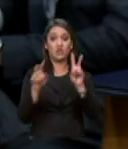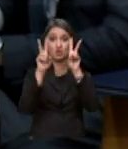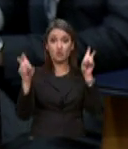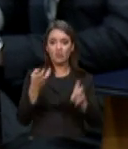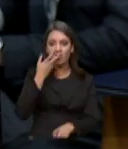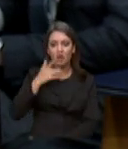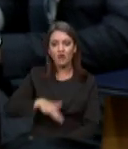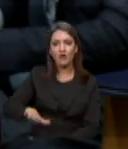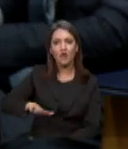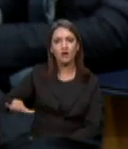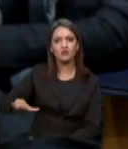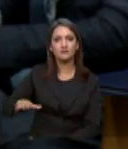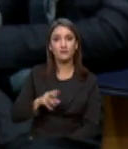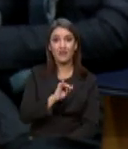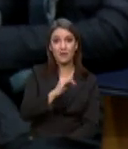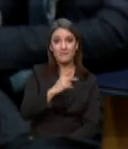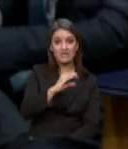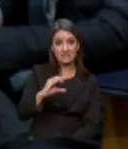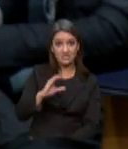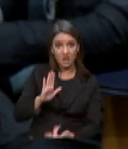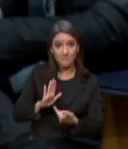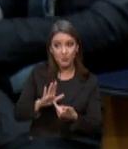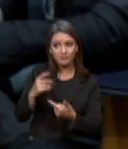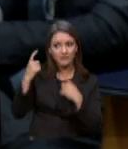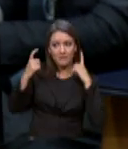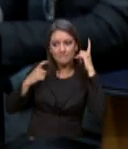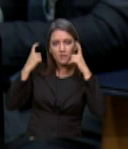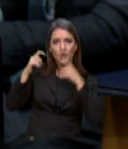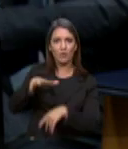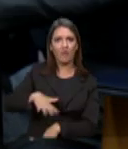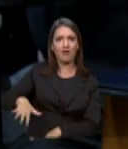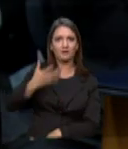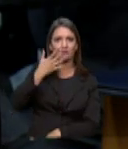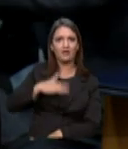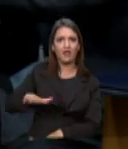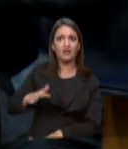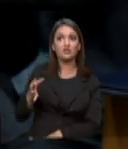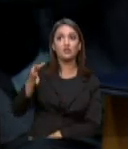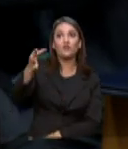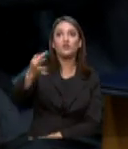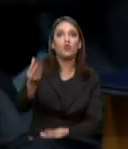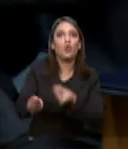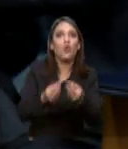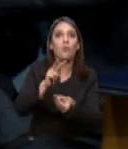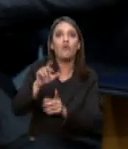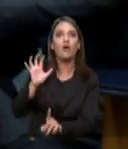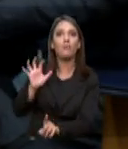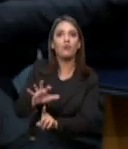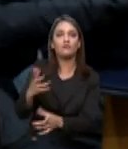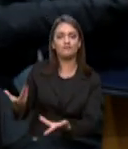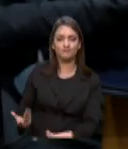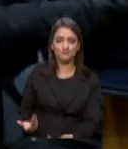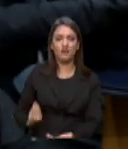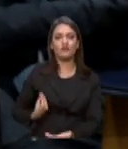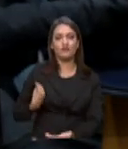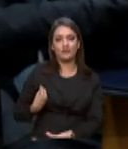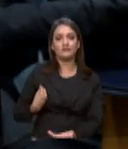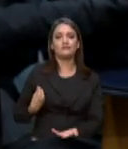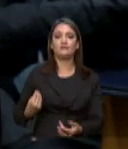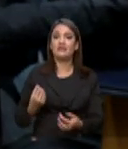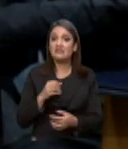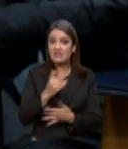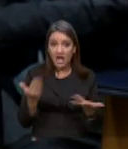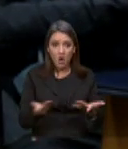às crianças, o IPCC demonstrou especial preocupação com os impactos futuros sobre as crianças e as juventudes de hoje, se nenhuma